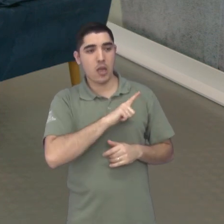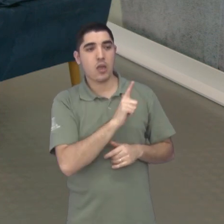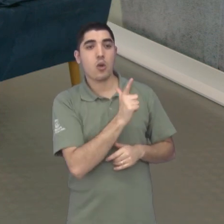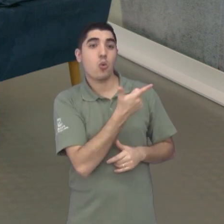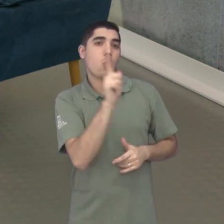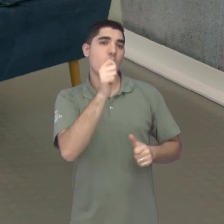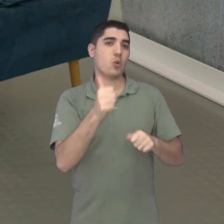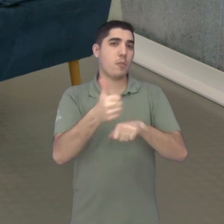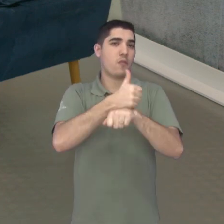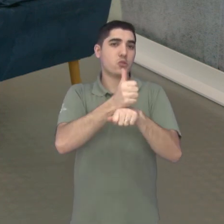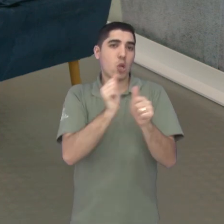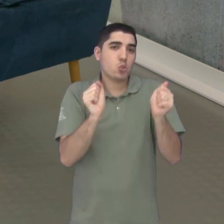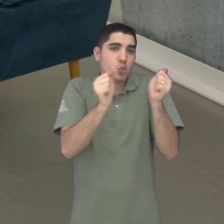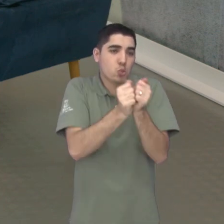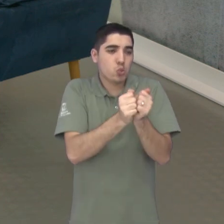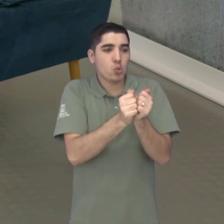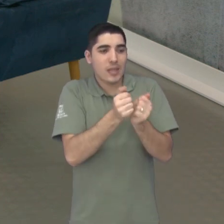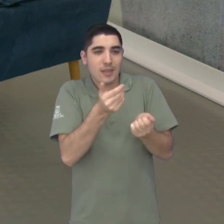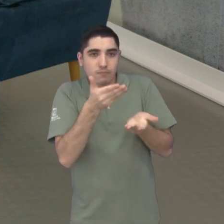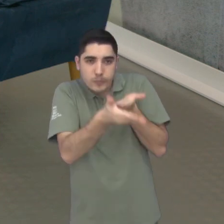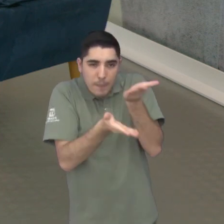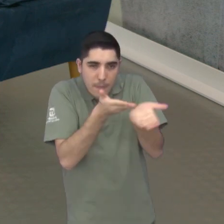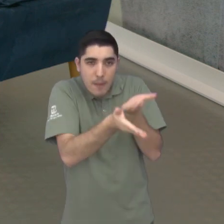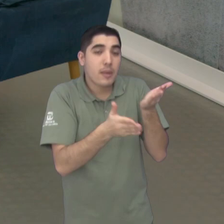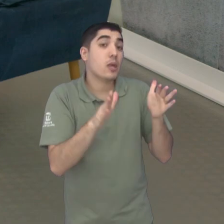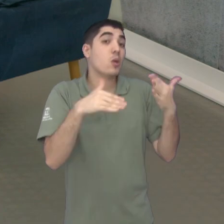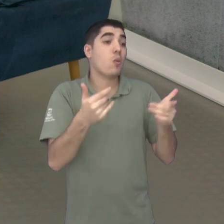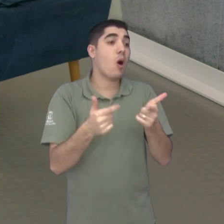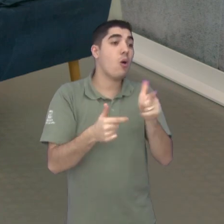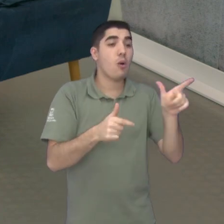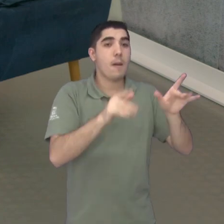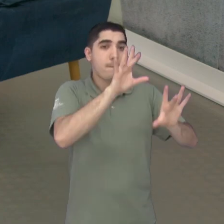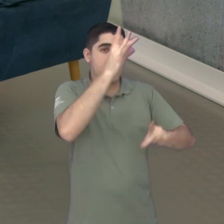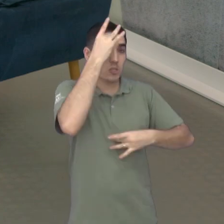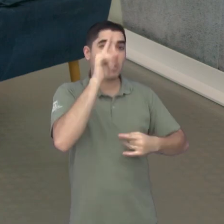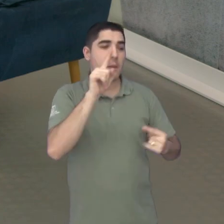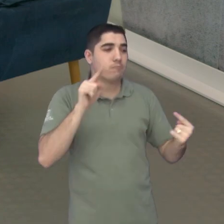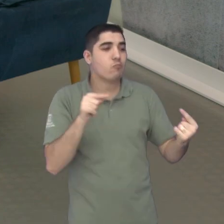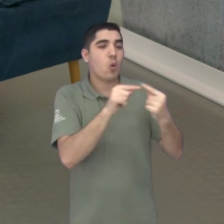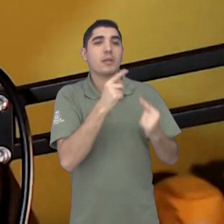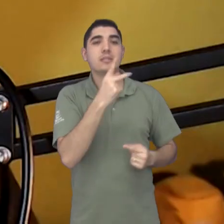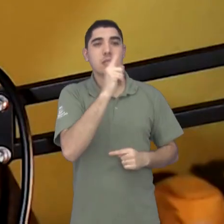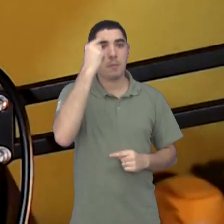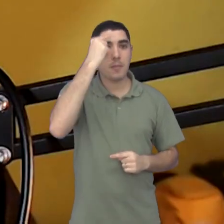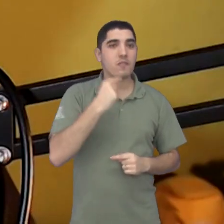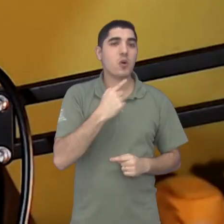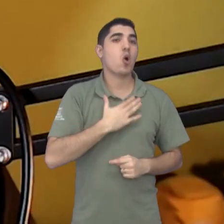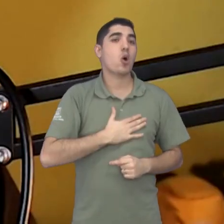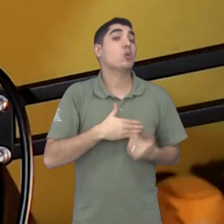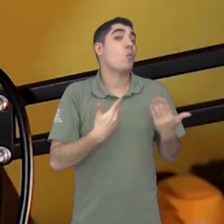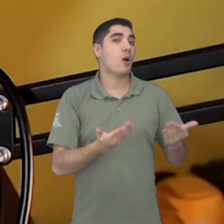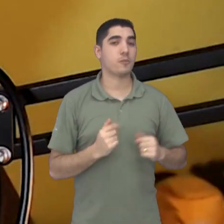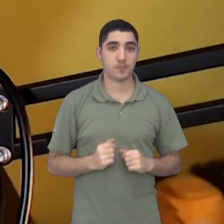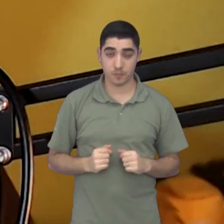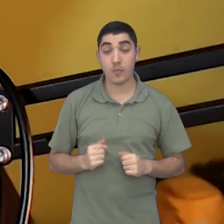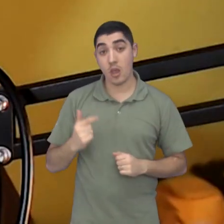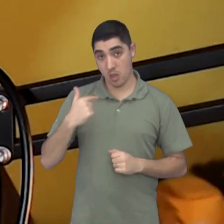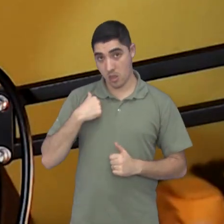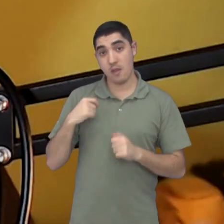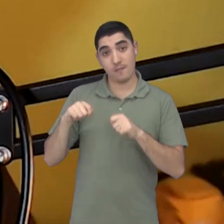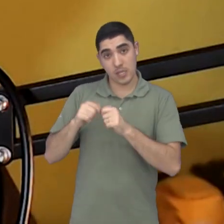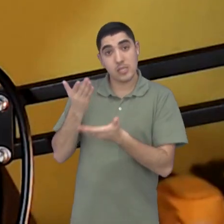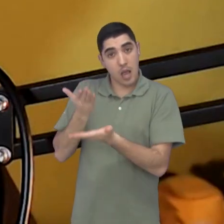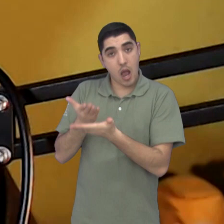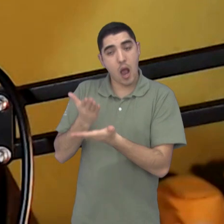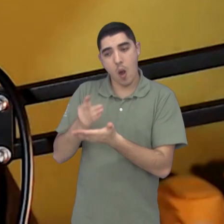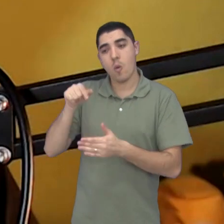algum trabalho que você faz assim? E qual é o perfil que você mais gosta? Ah, sim. Bom, eu faço aula